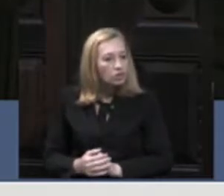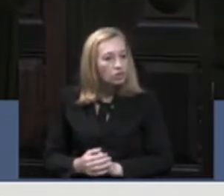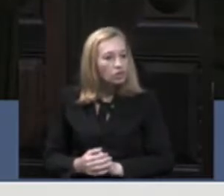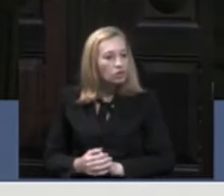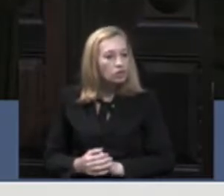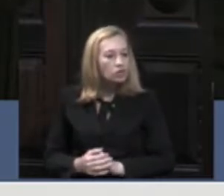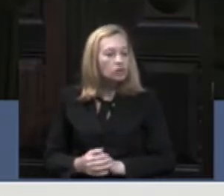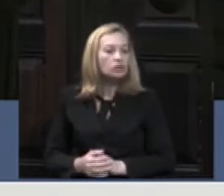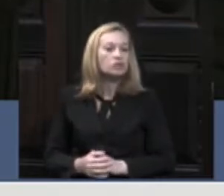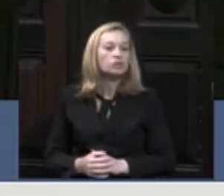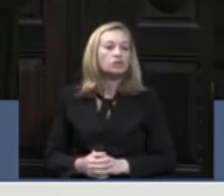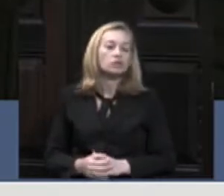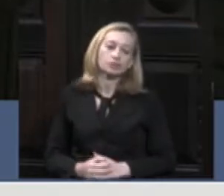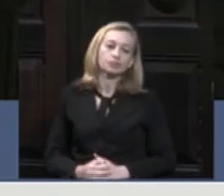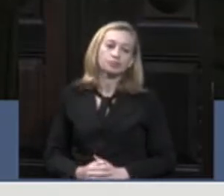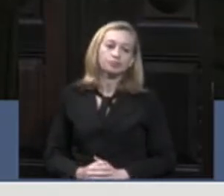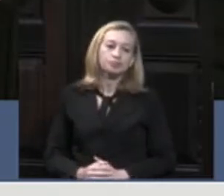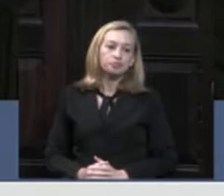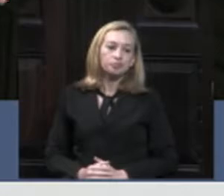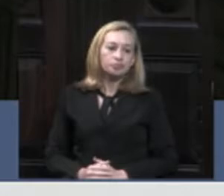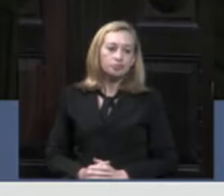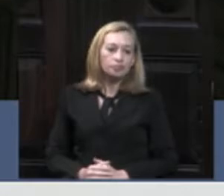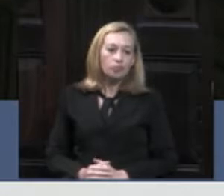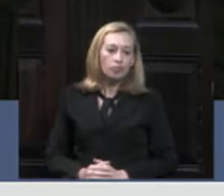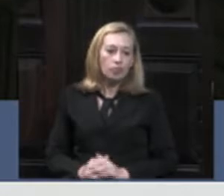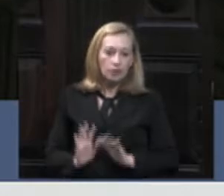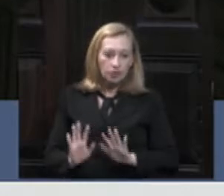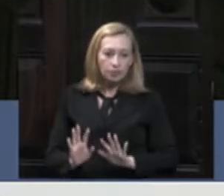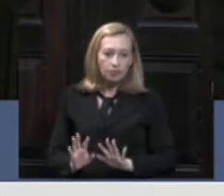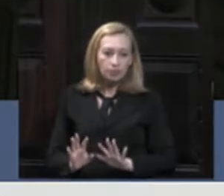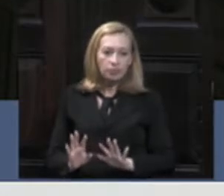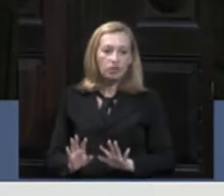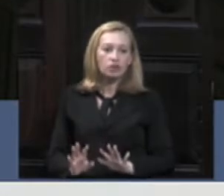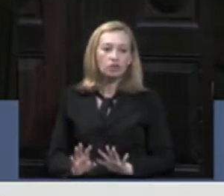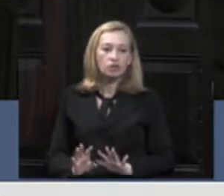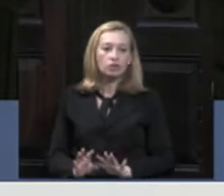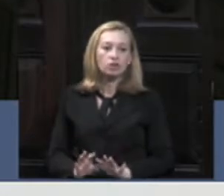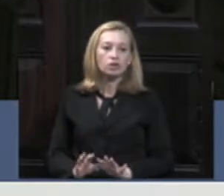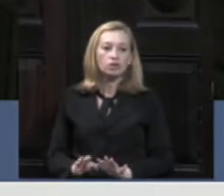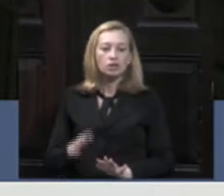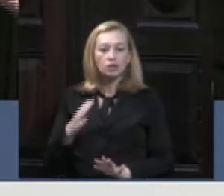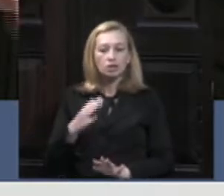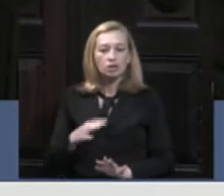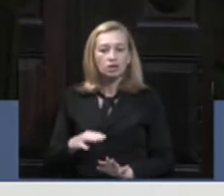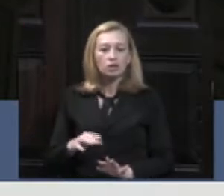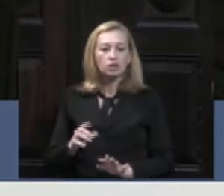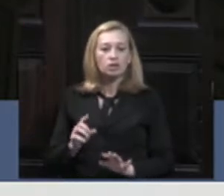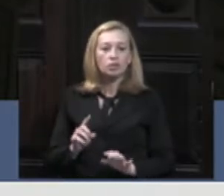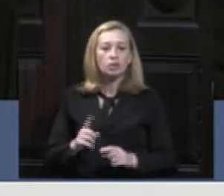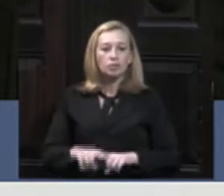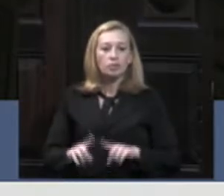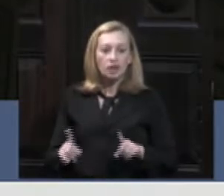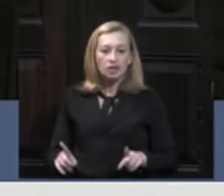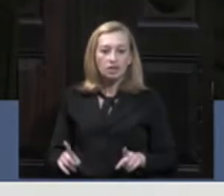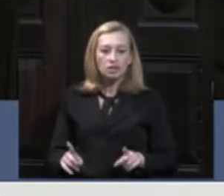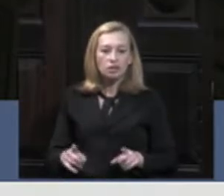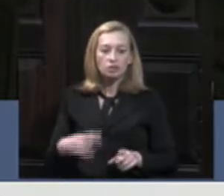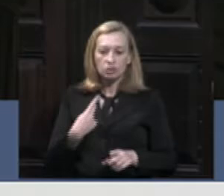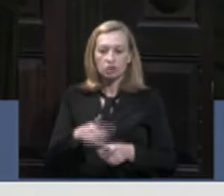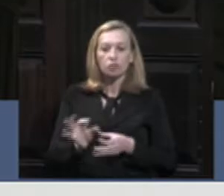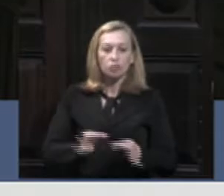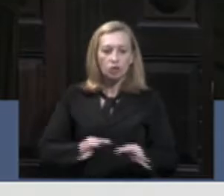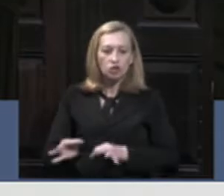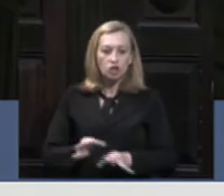de mobilidade urbana, deveria estar na metropolitana. Mas essa é uma discussão que não cabe no projeto do deputado Gilberto Palmares, ainda que eu acho